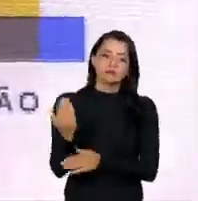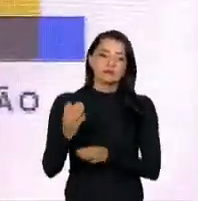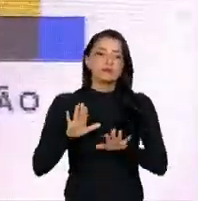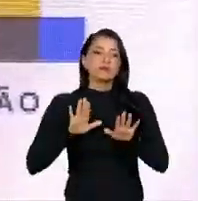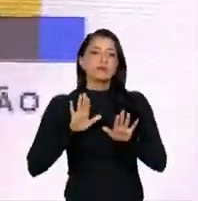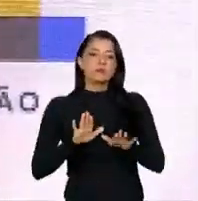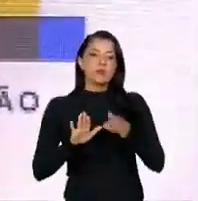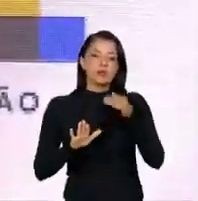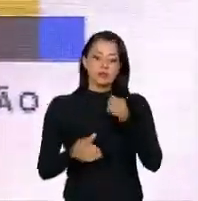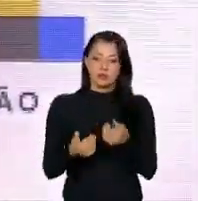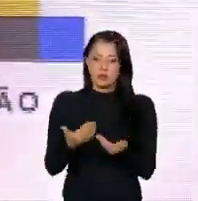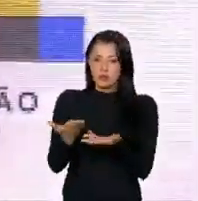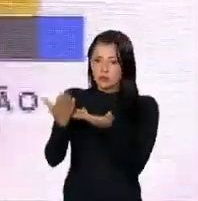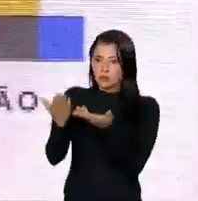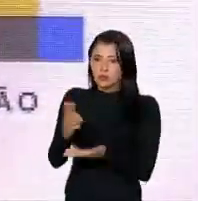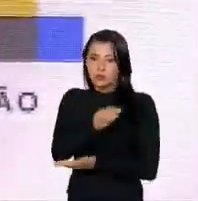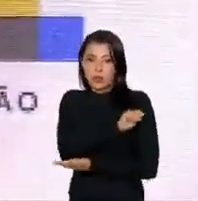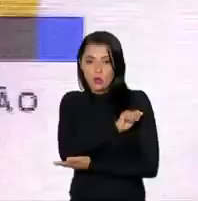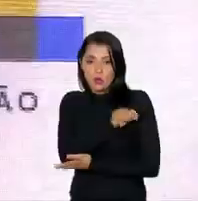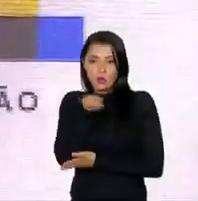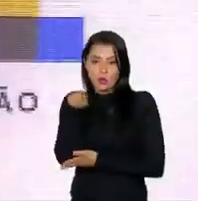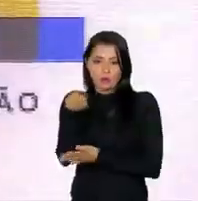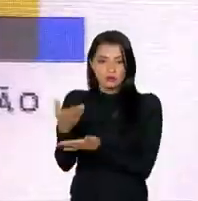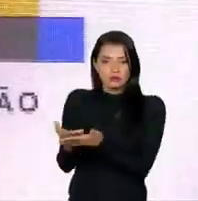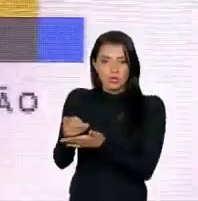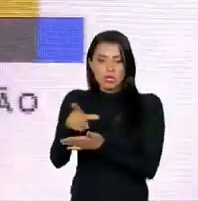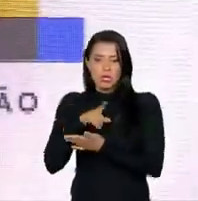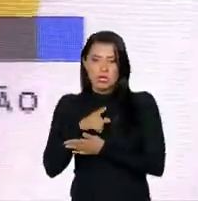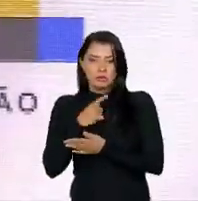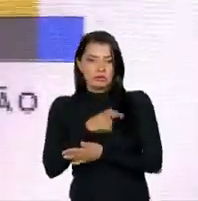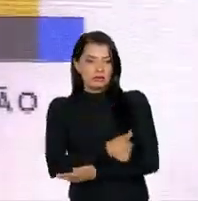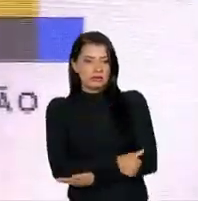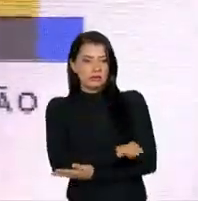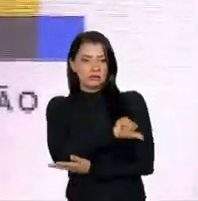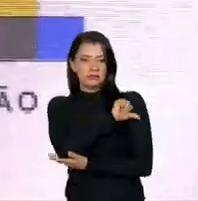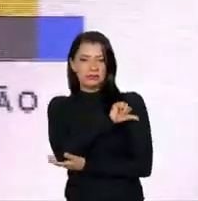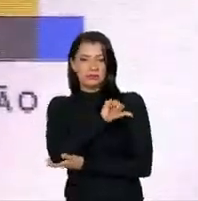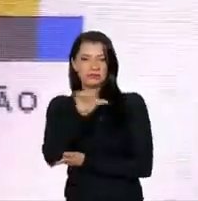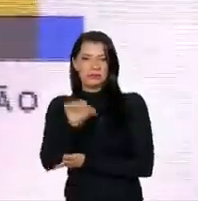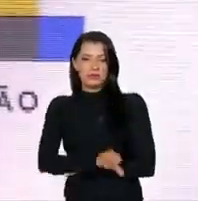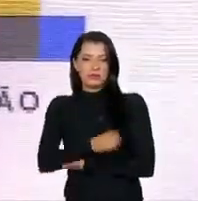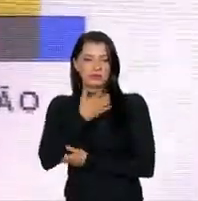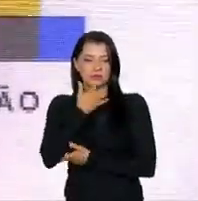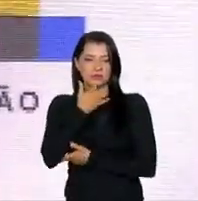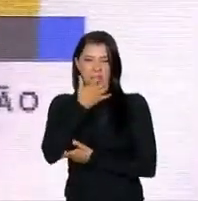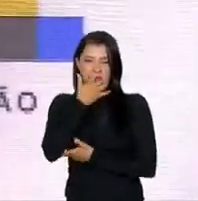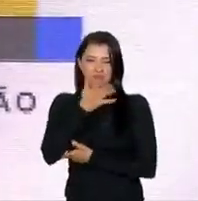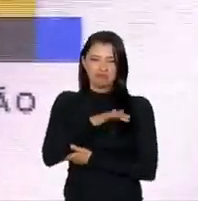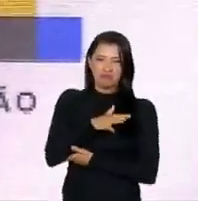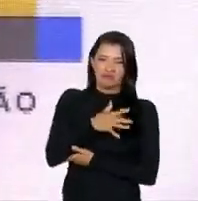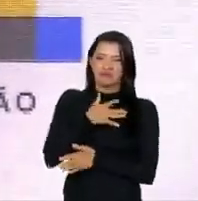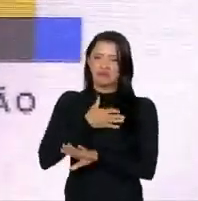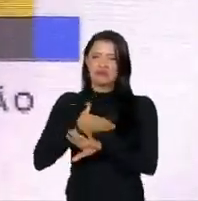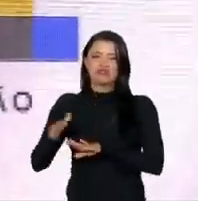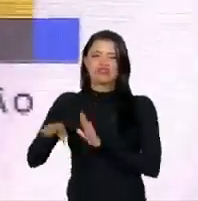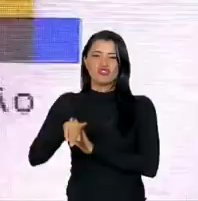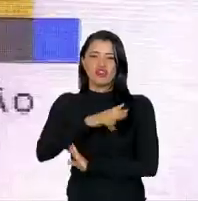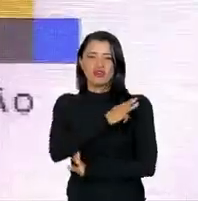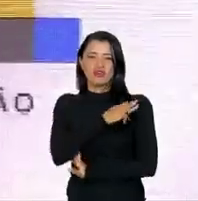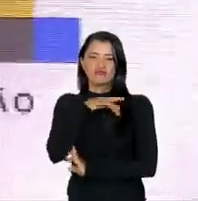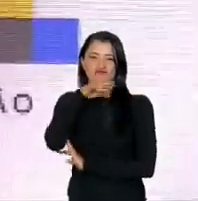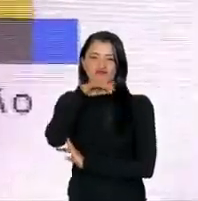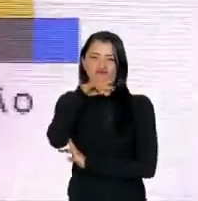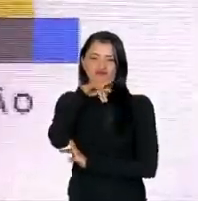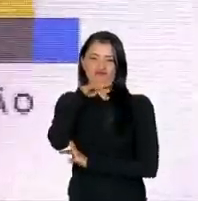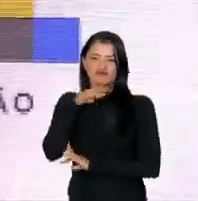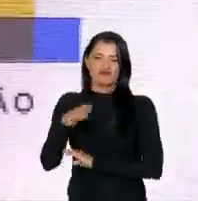Mas o aluno, se não faz um bom ensino fundamental, ele já chega comprometido, já chega ruim no